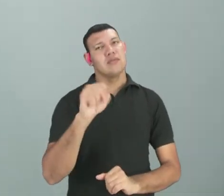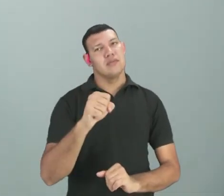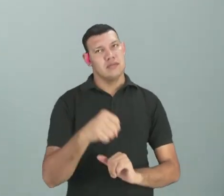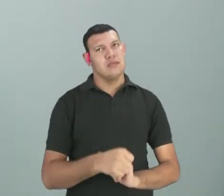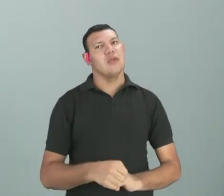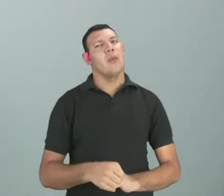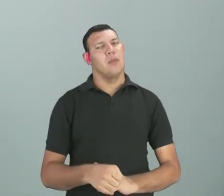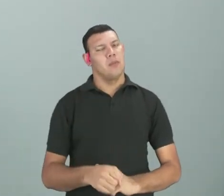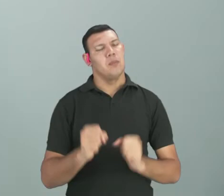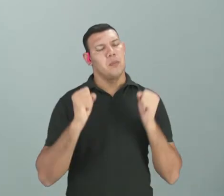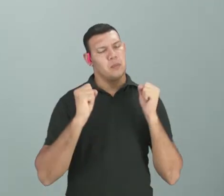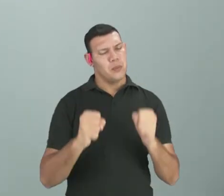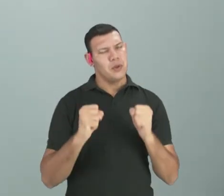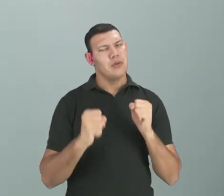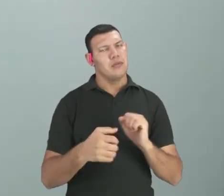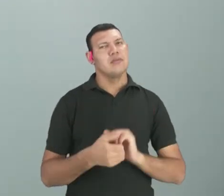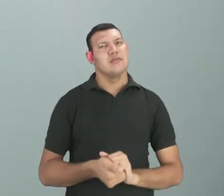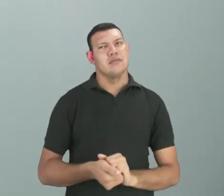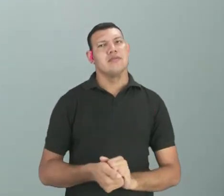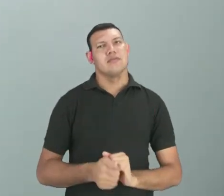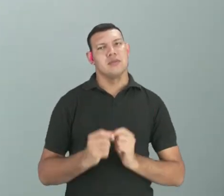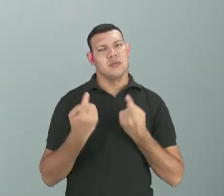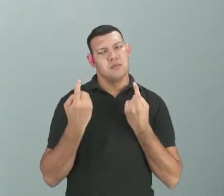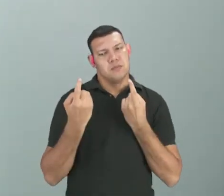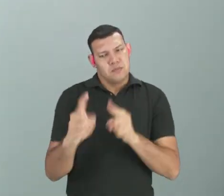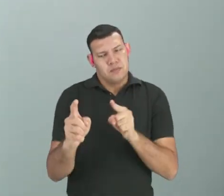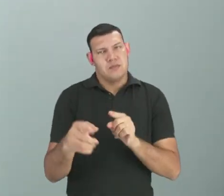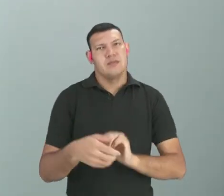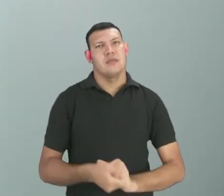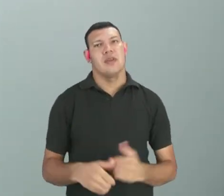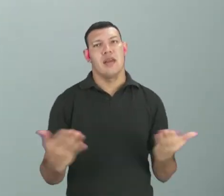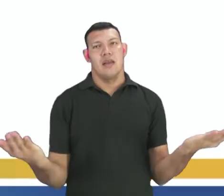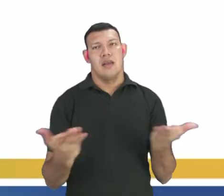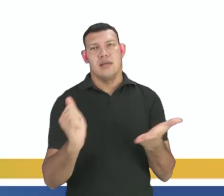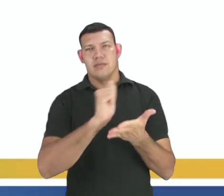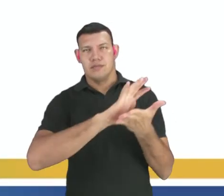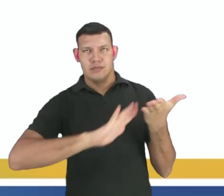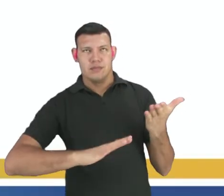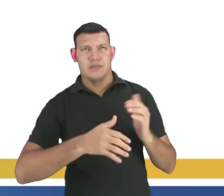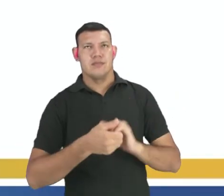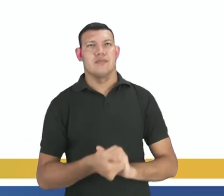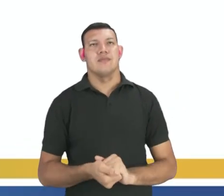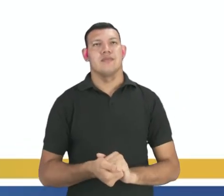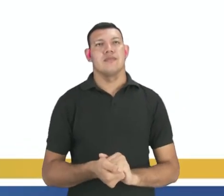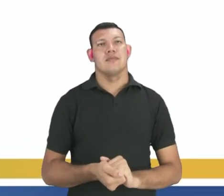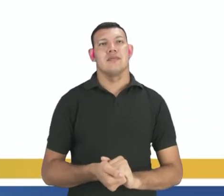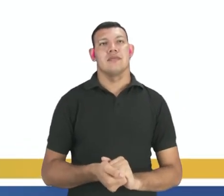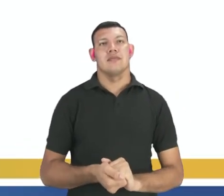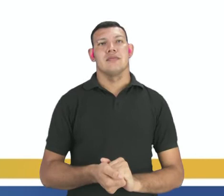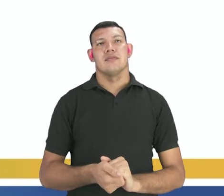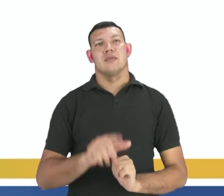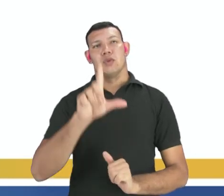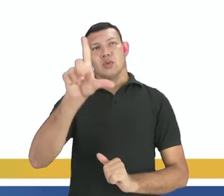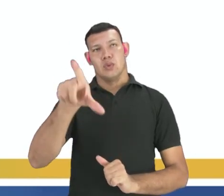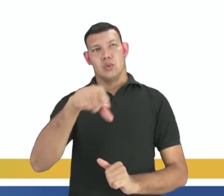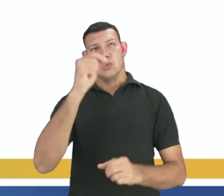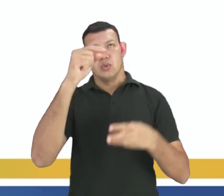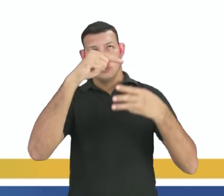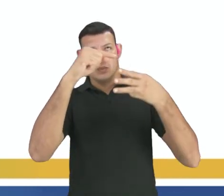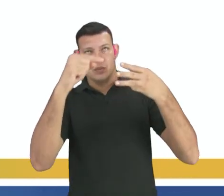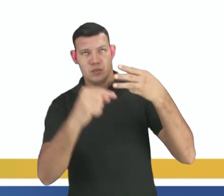e deve, né, se desafiar. E a gente vai exercitar um pouco. Escolha 3 artes marciais